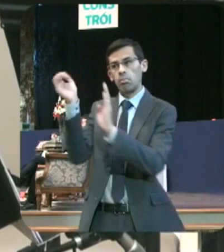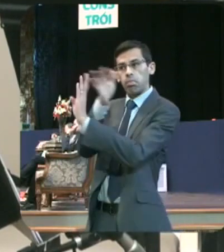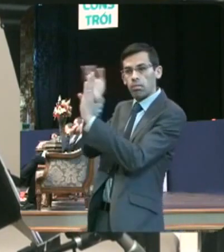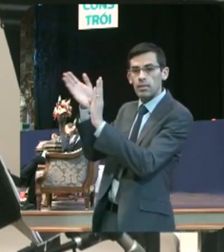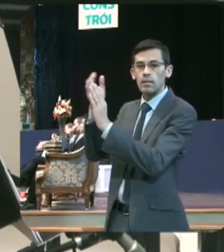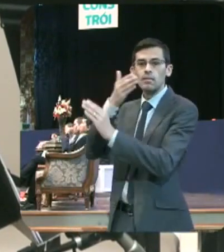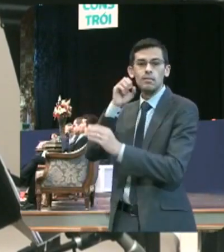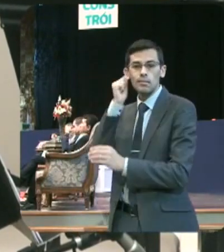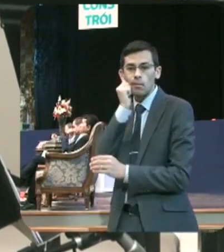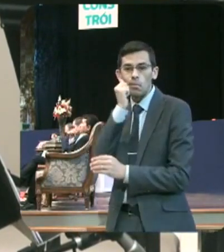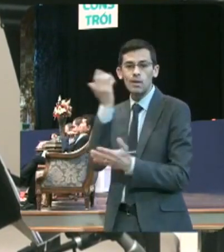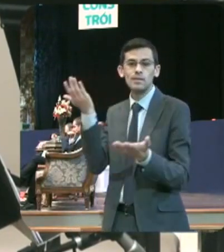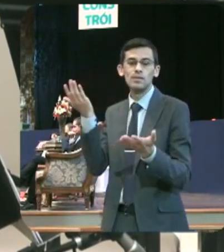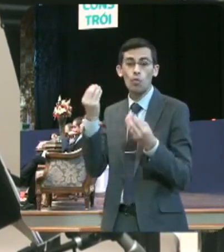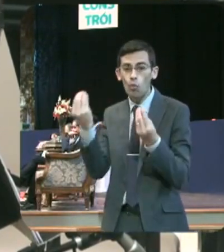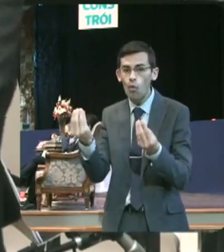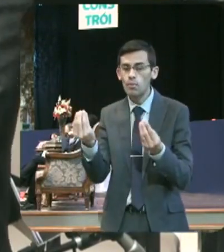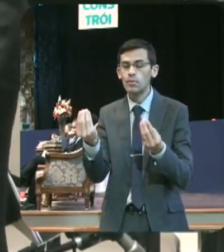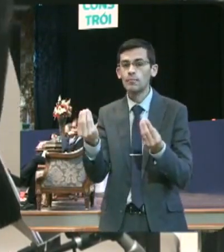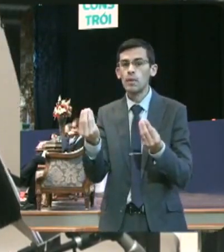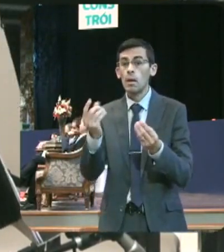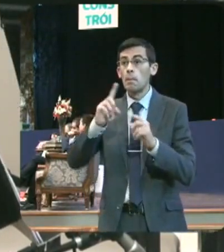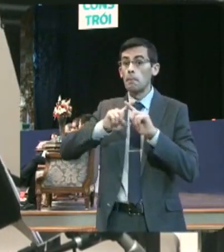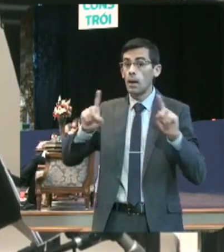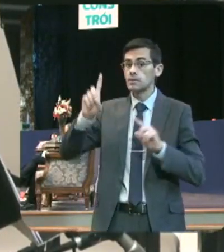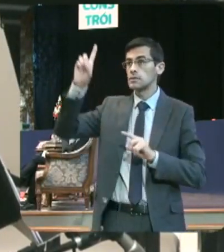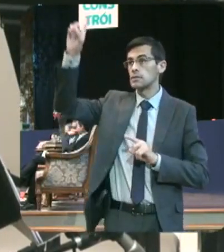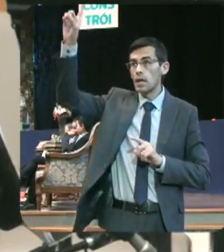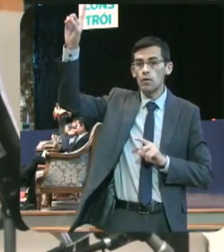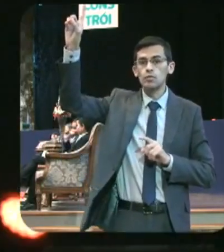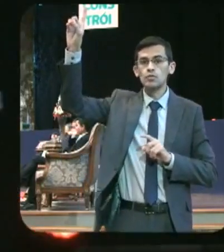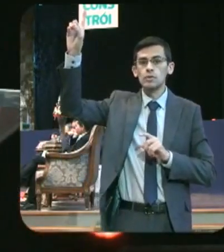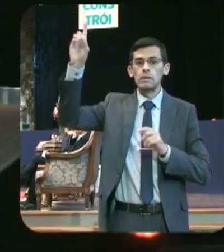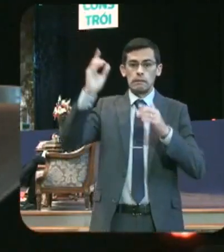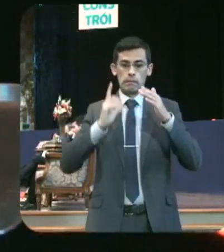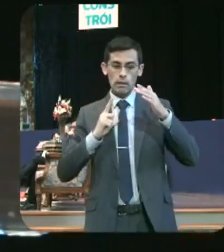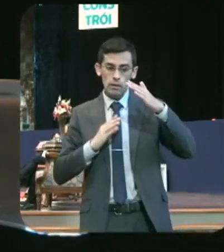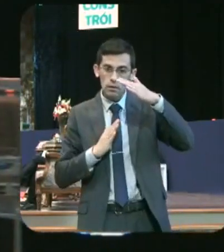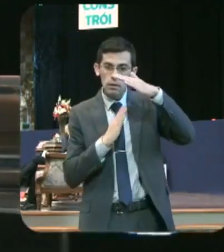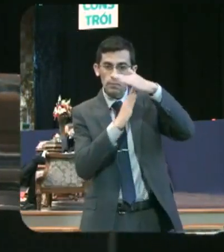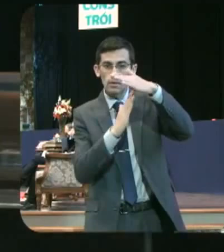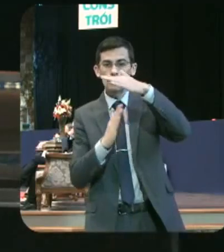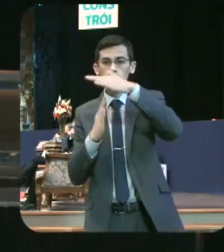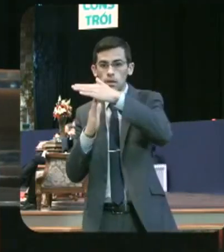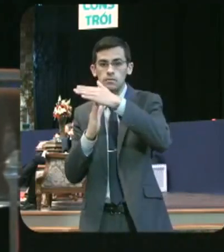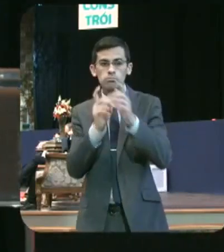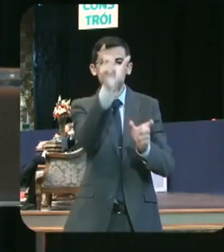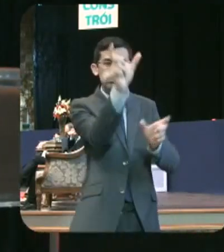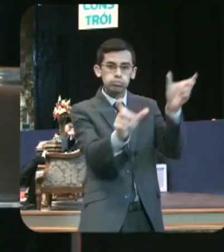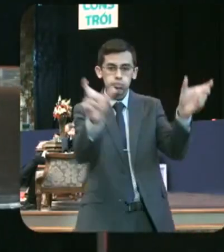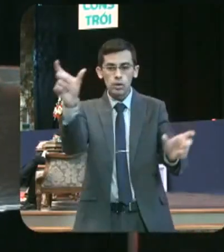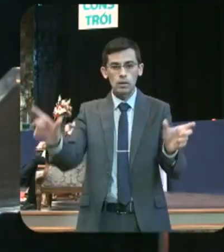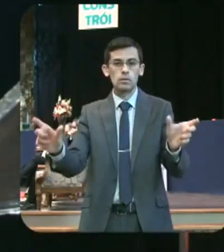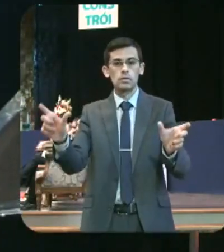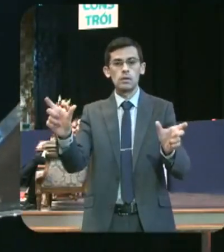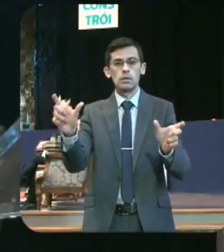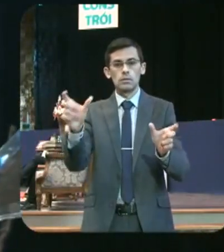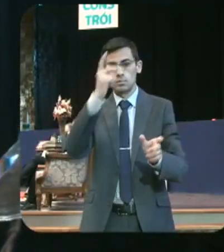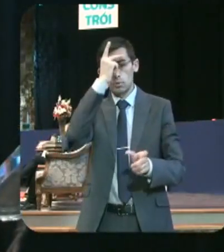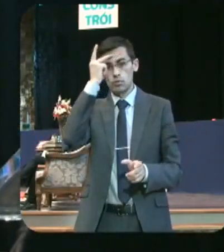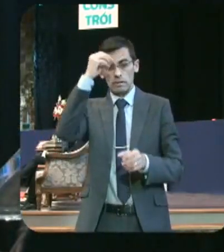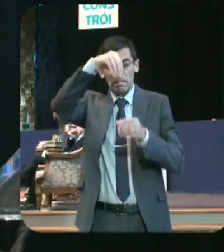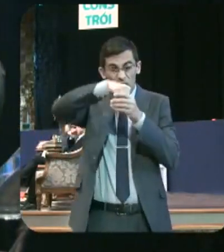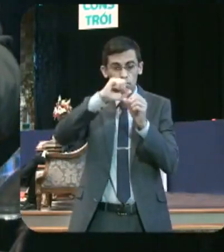imagina, né? Deus colocou limites de comportamento dentro